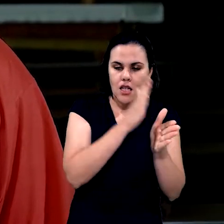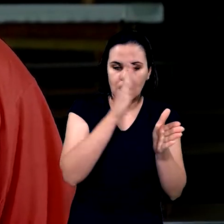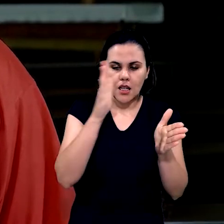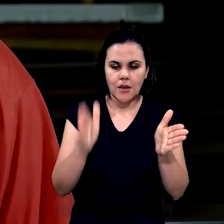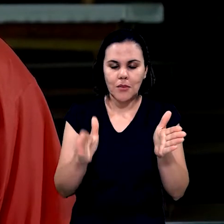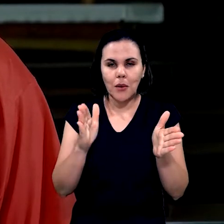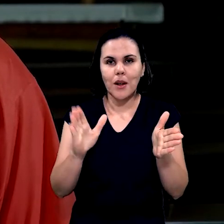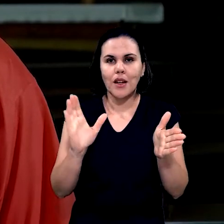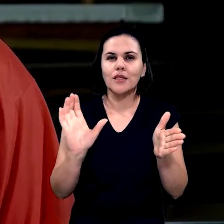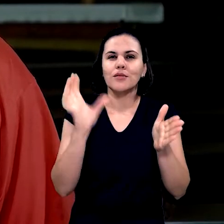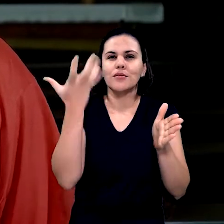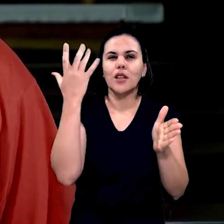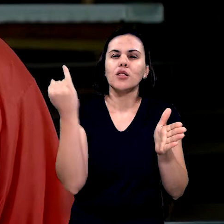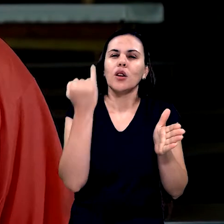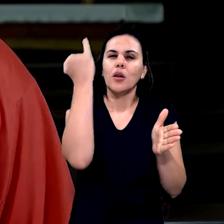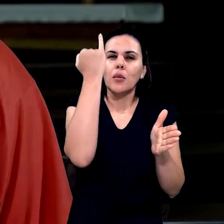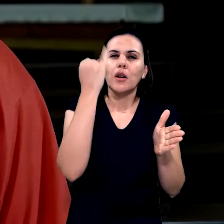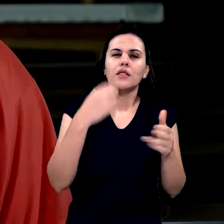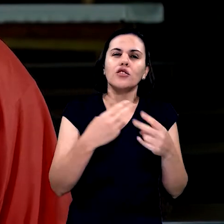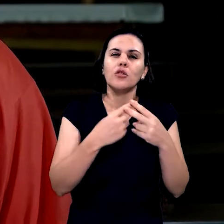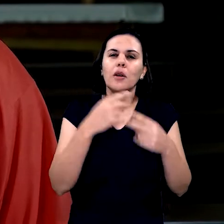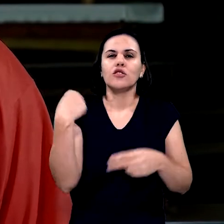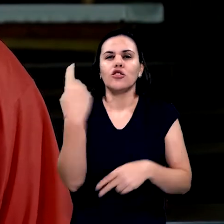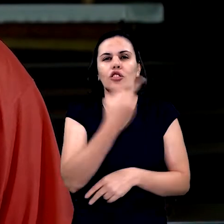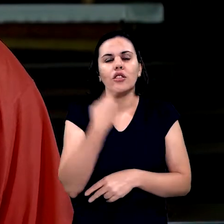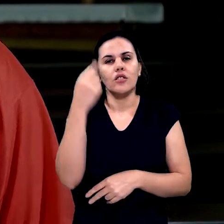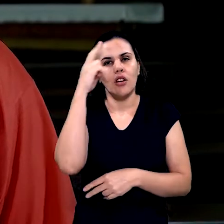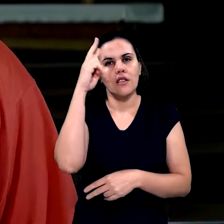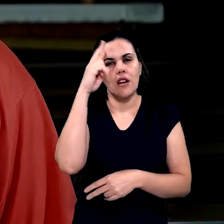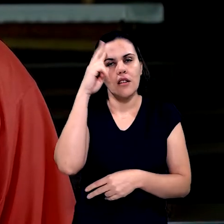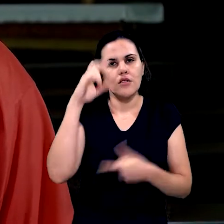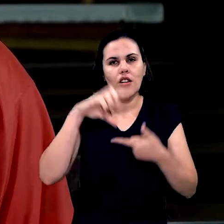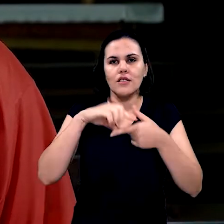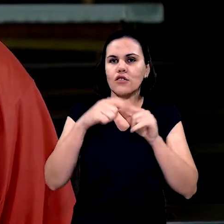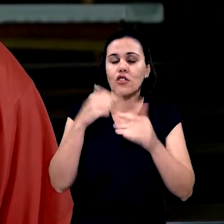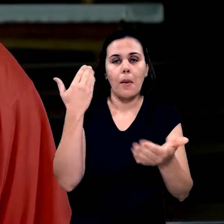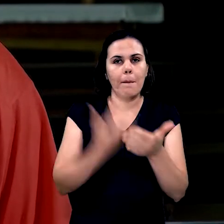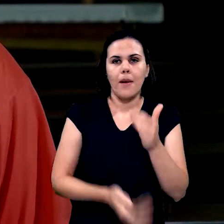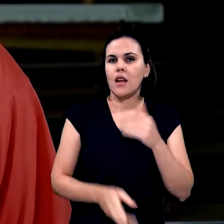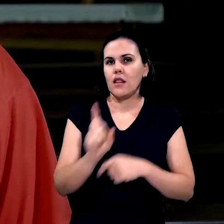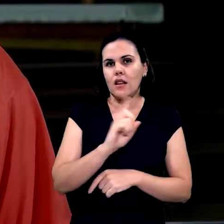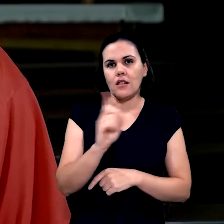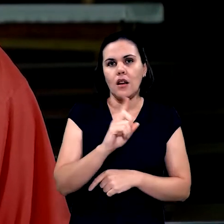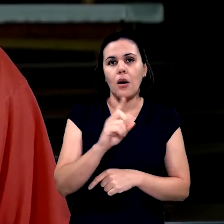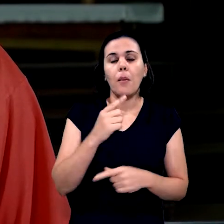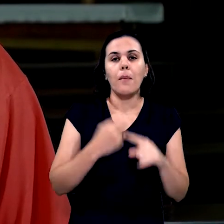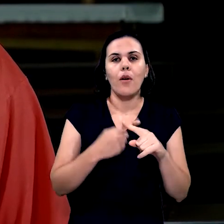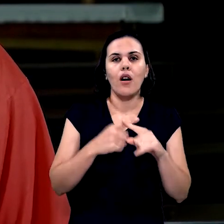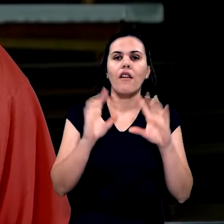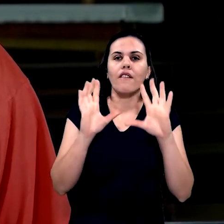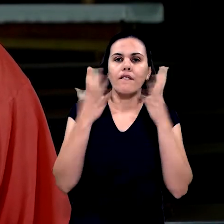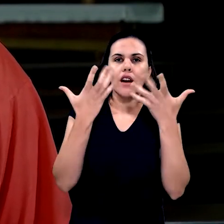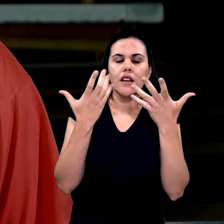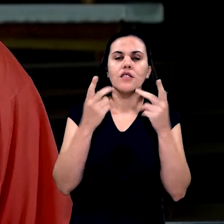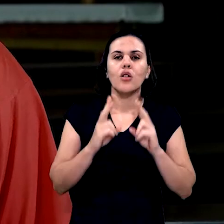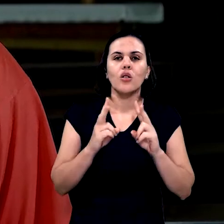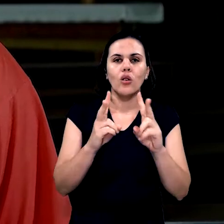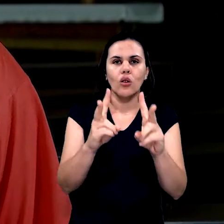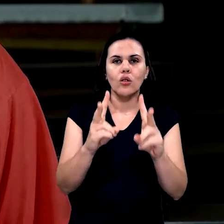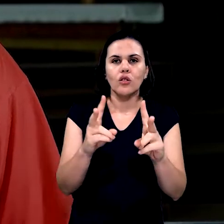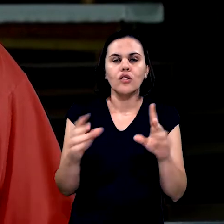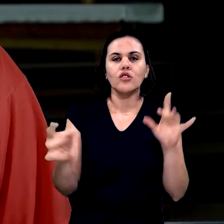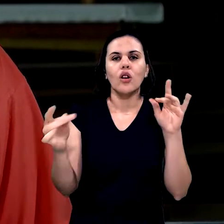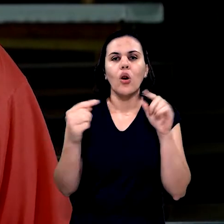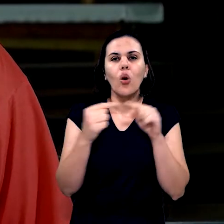esse momento é importante, marcante da nossa história, da nossa tradição, nunca se perca, para que essa festa possa sempre